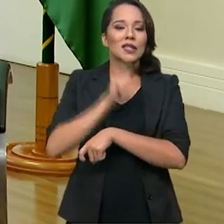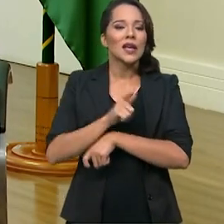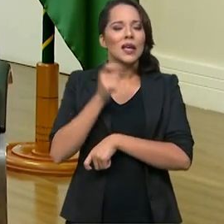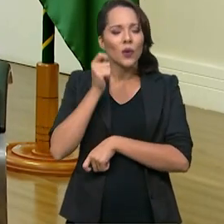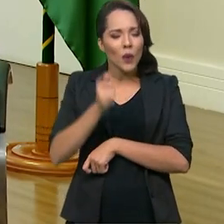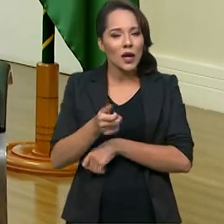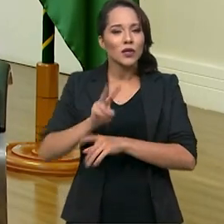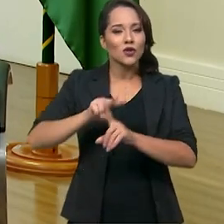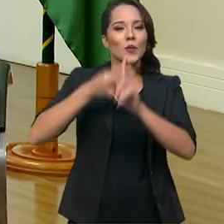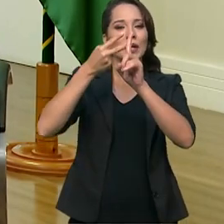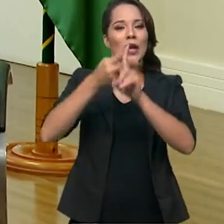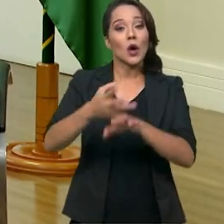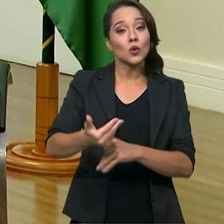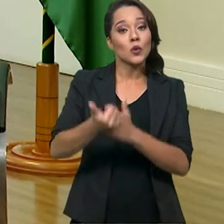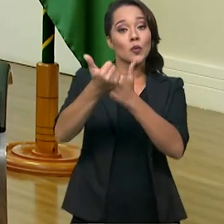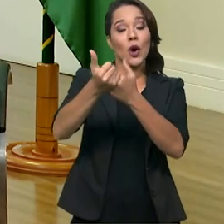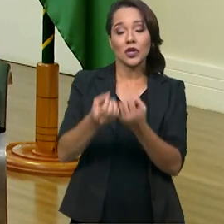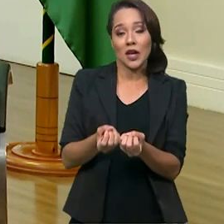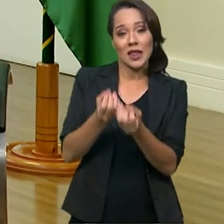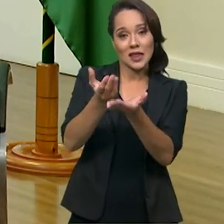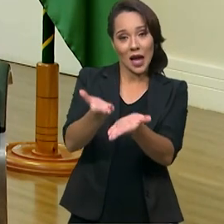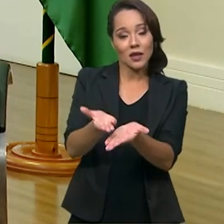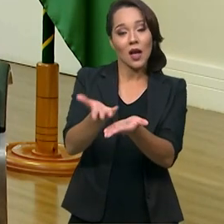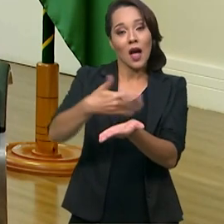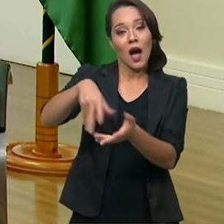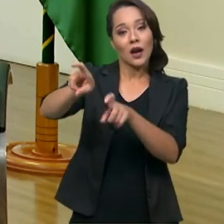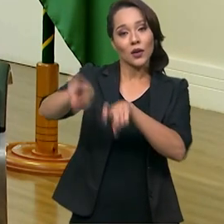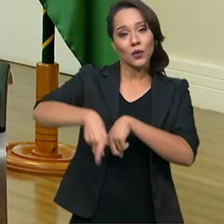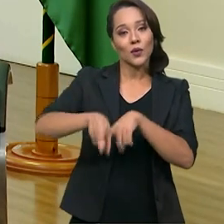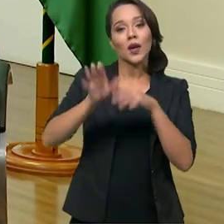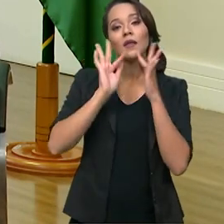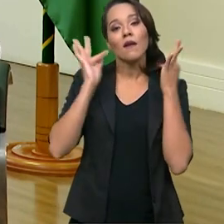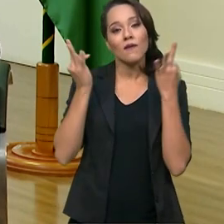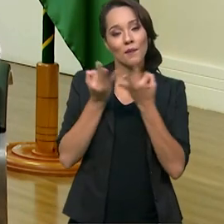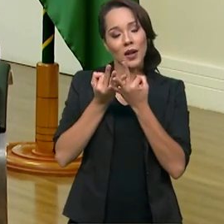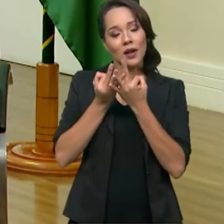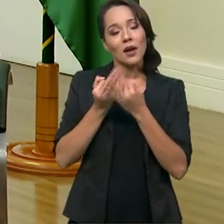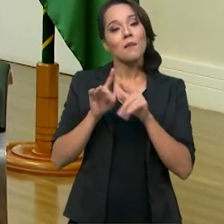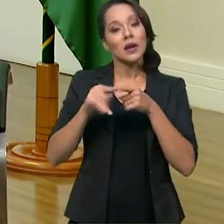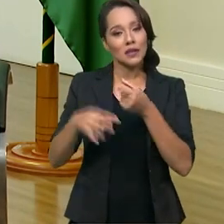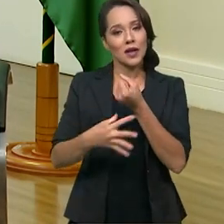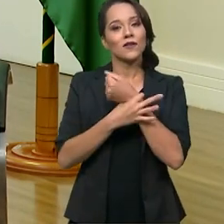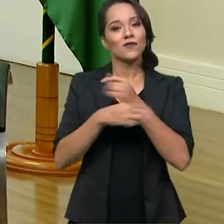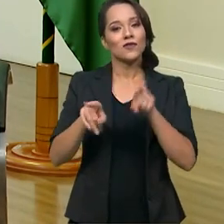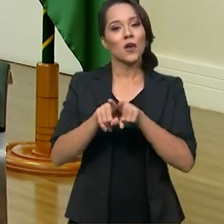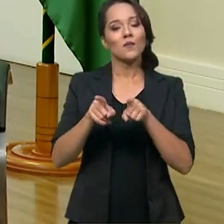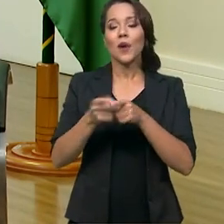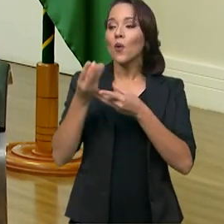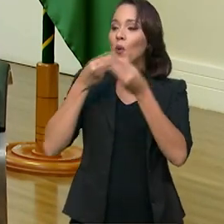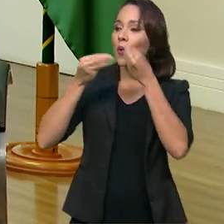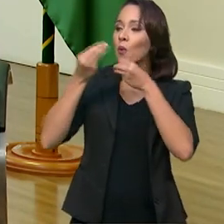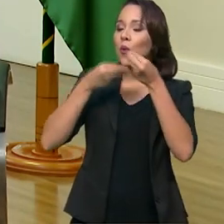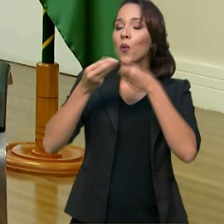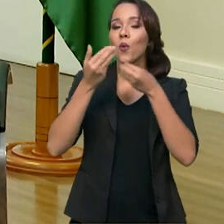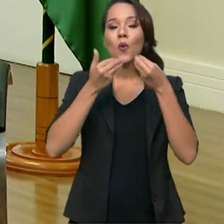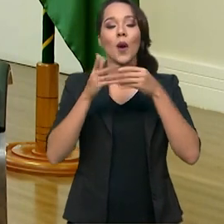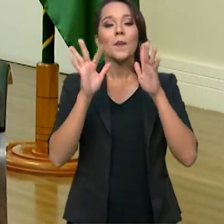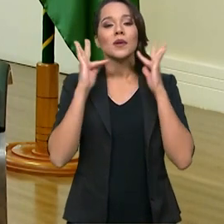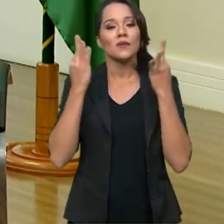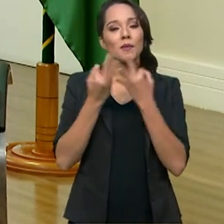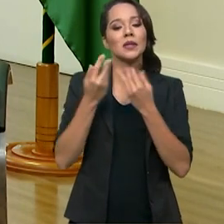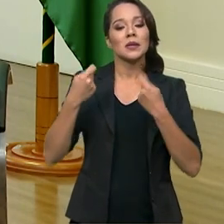quase duplicar o suporte que será dado à agricultura familiar, mas garantindo também o consumo local de alimento para as